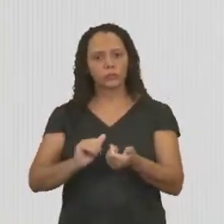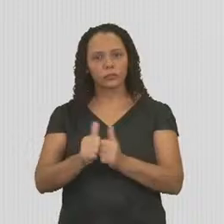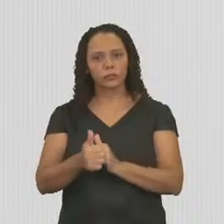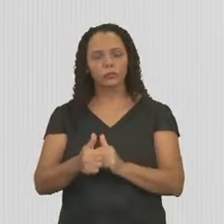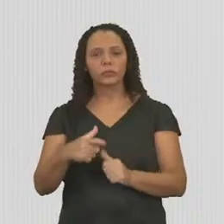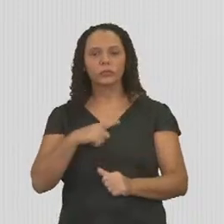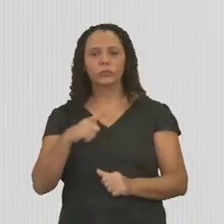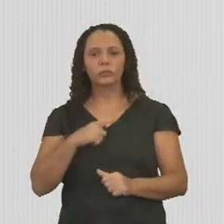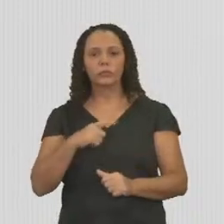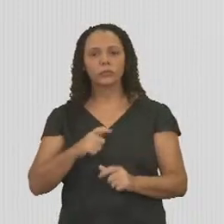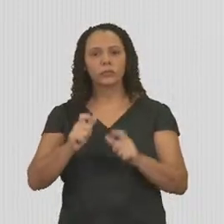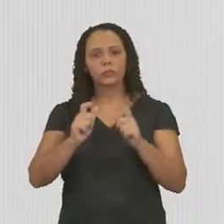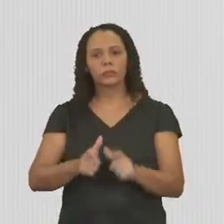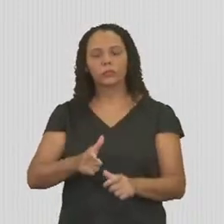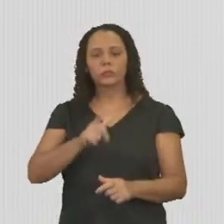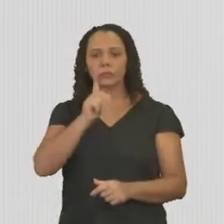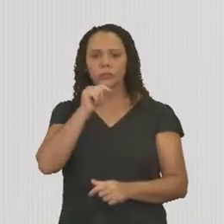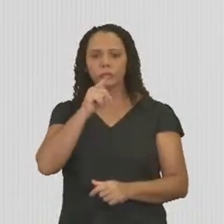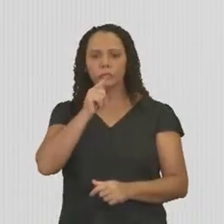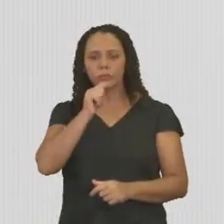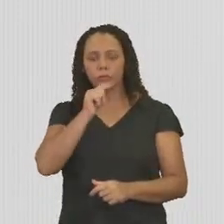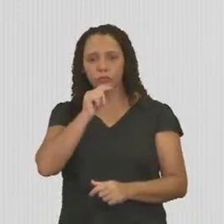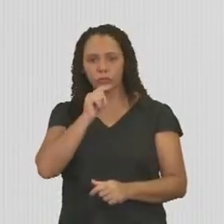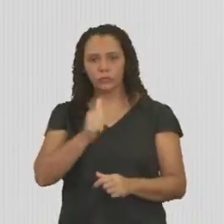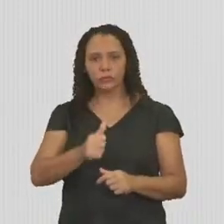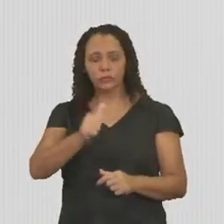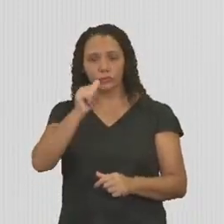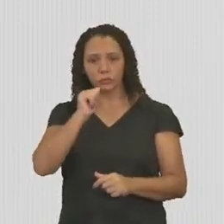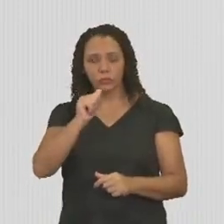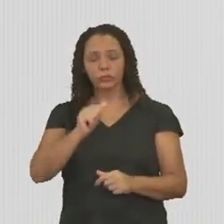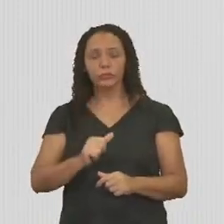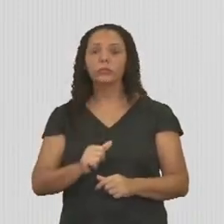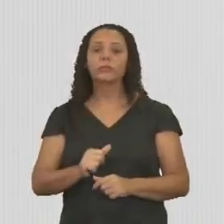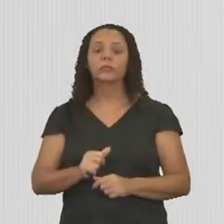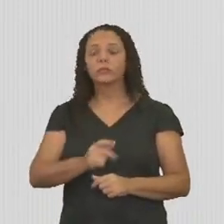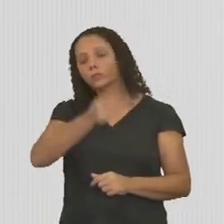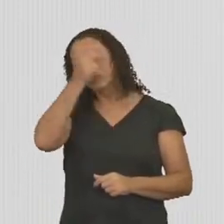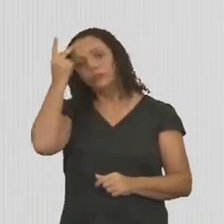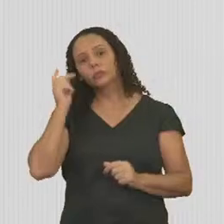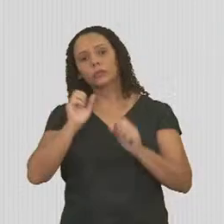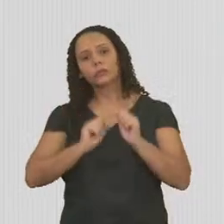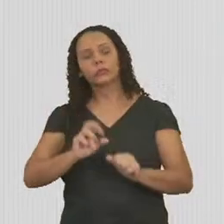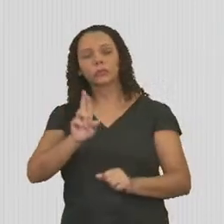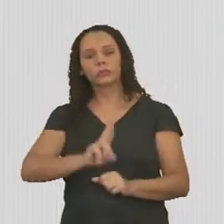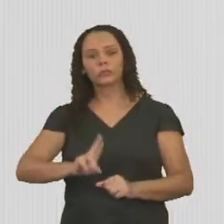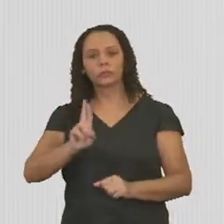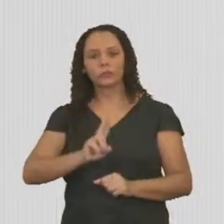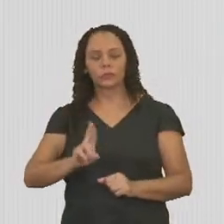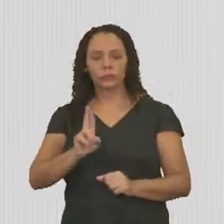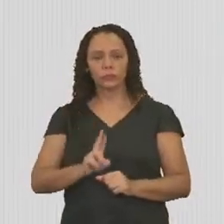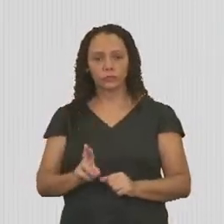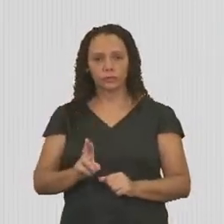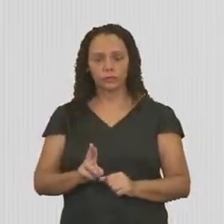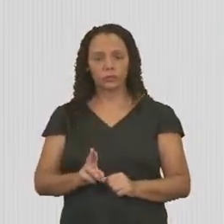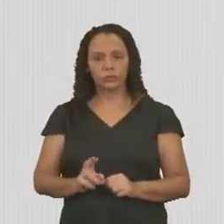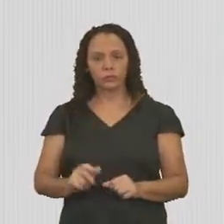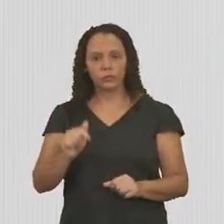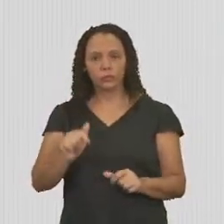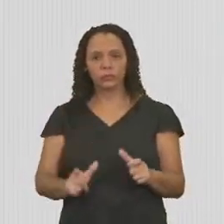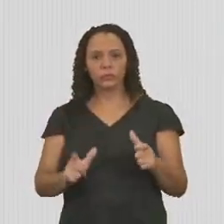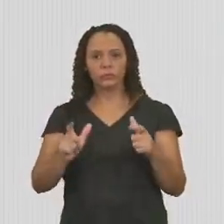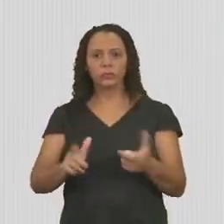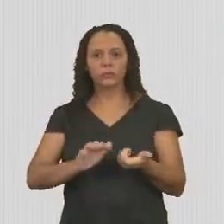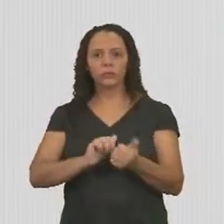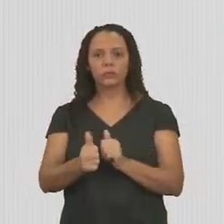colocado bebedouro, a torneira de água onde os atletas podem usar frequentemente, Aqui, além desse espaço esportivo,